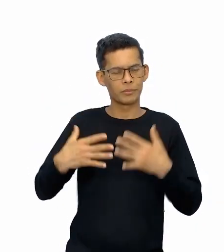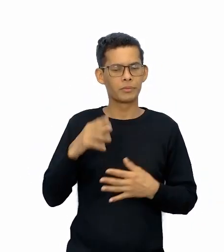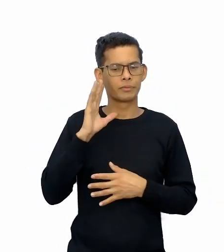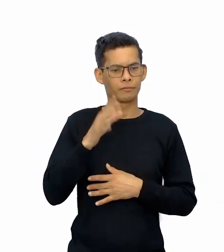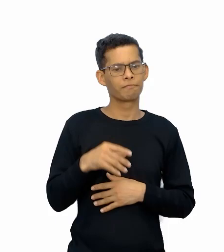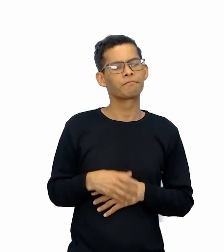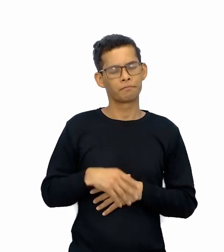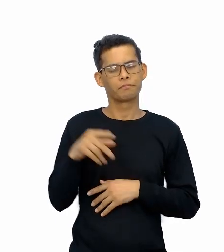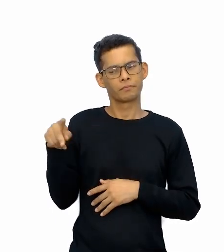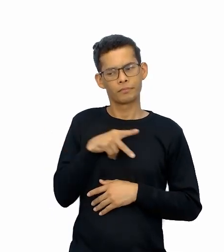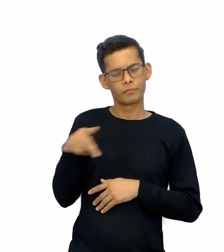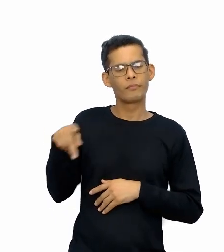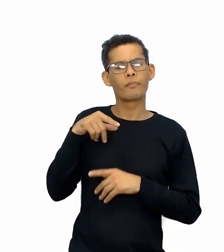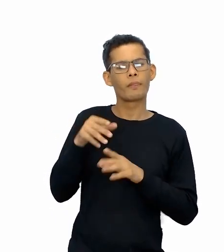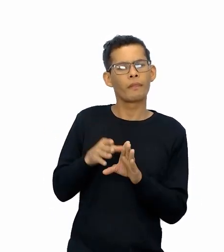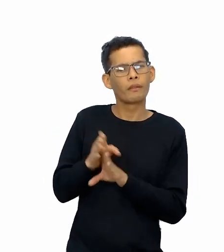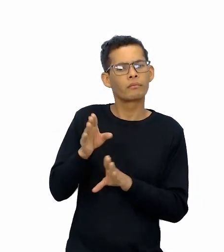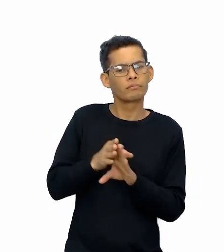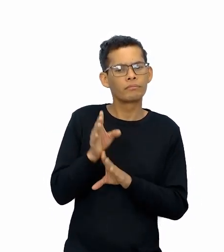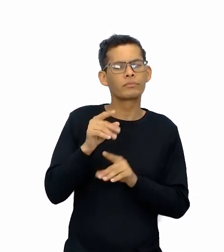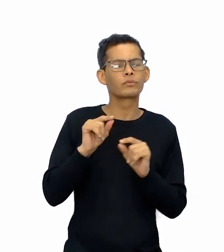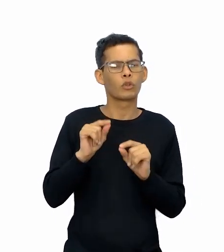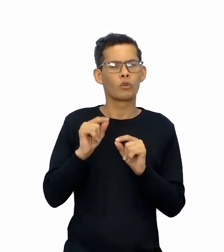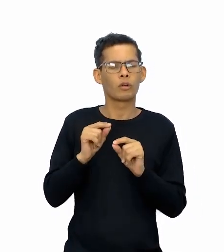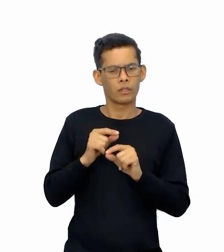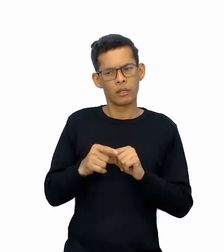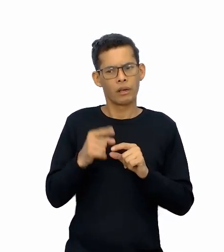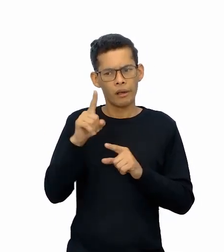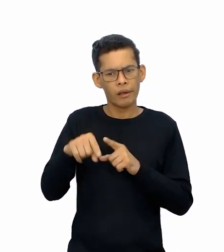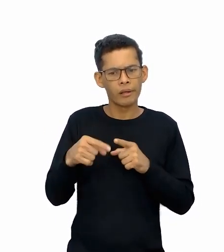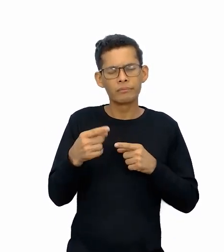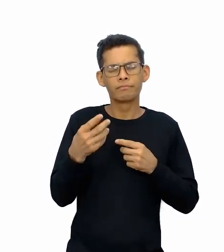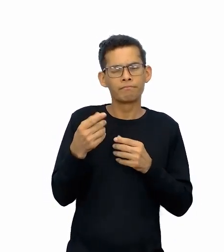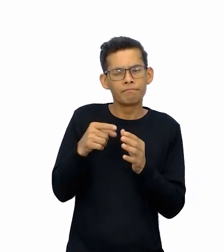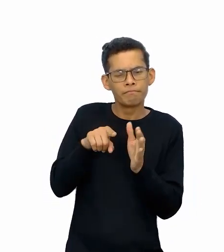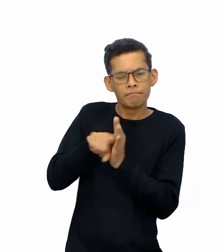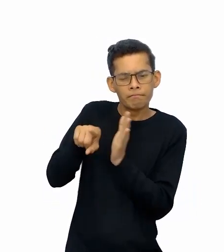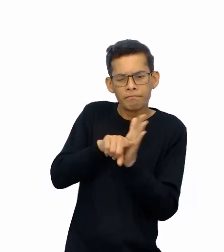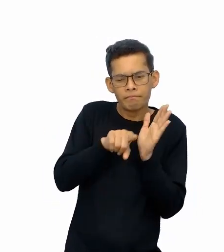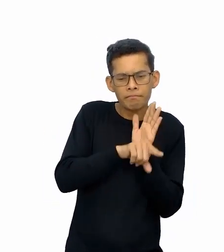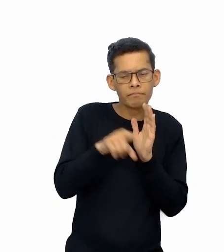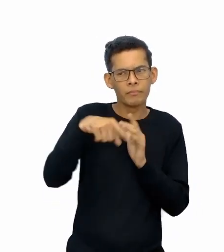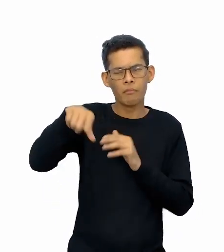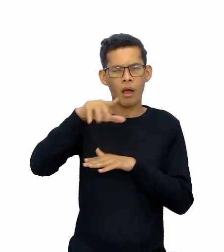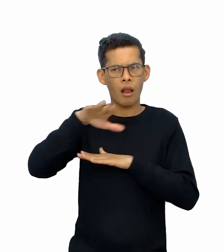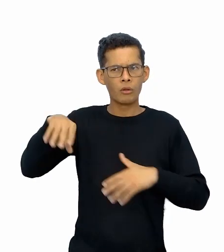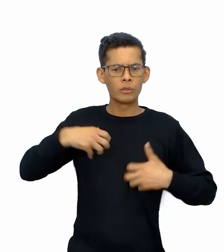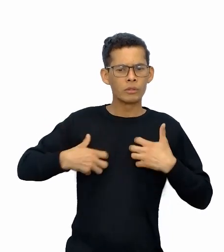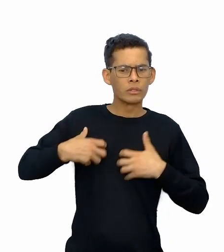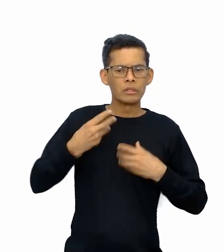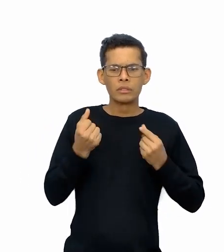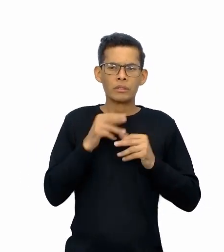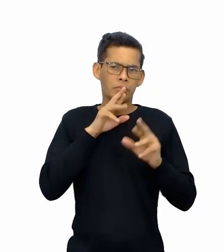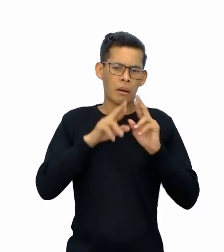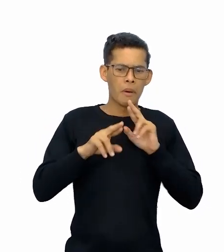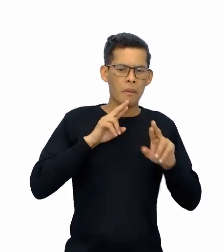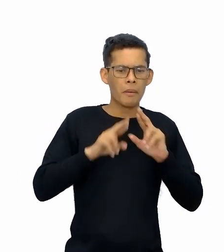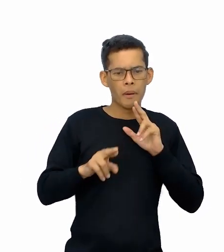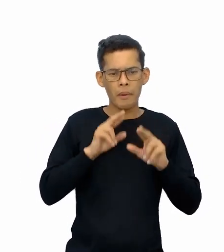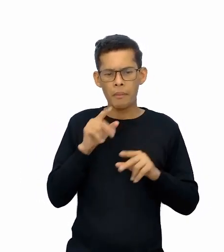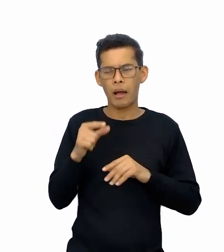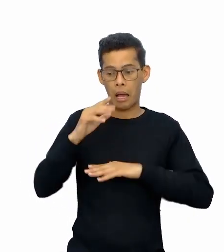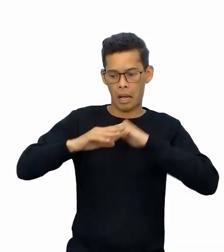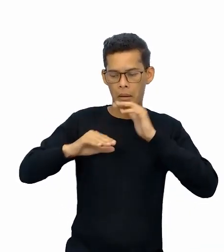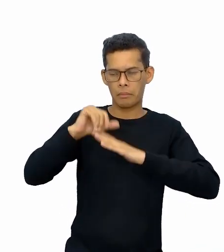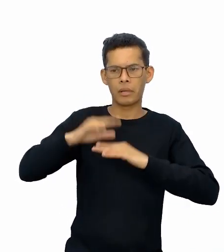é de mediar, fazendo esses questionamentos, essas perguntas que eu fui falando para vocês. E qual é a contribuição que essa prática traz?